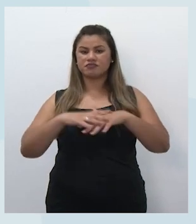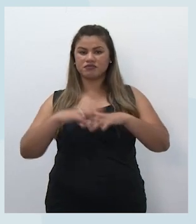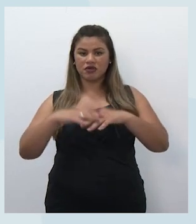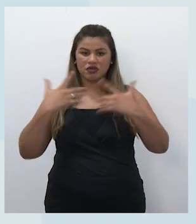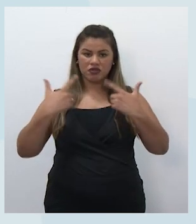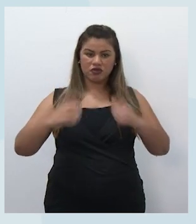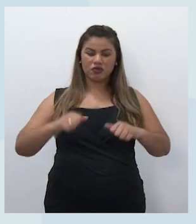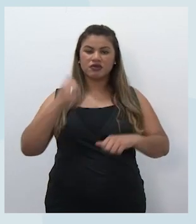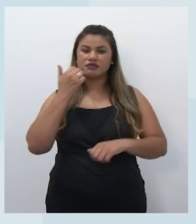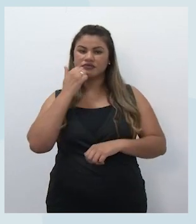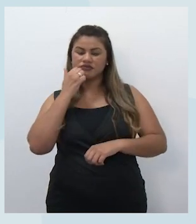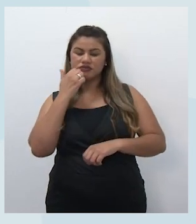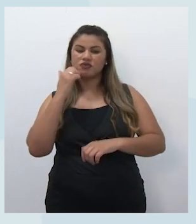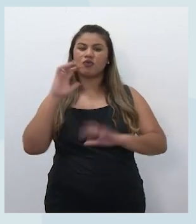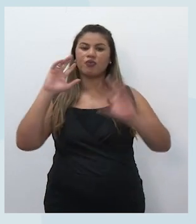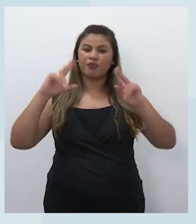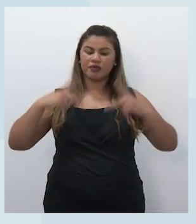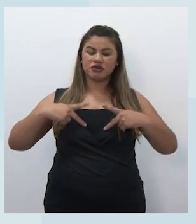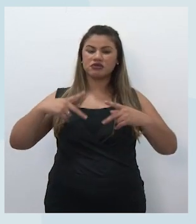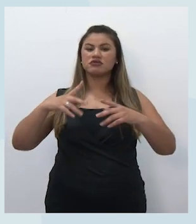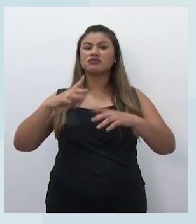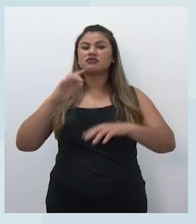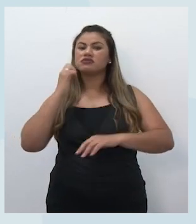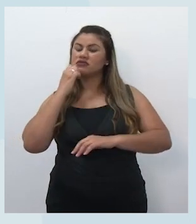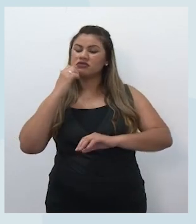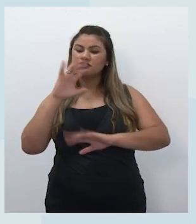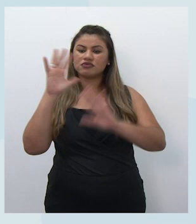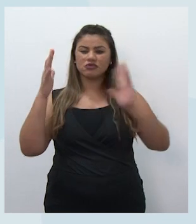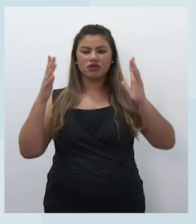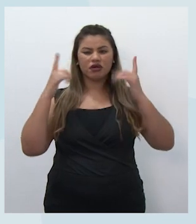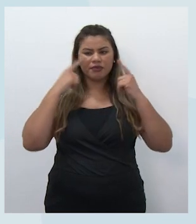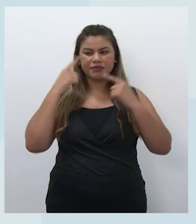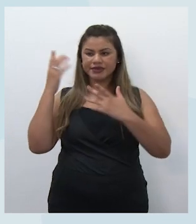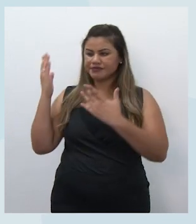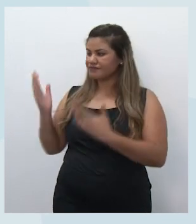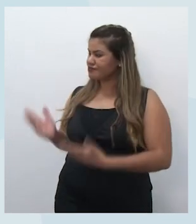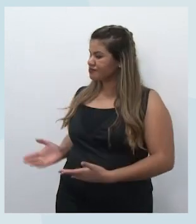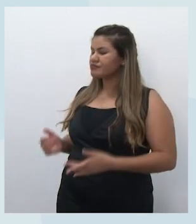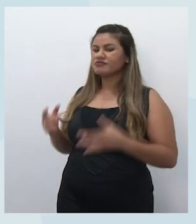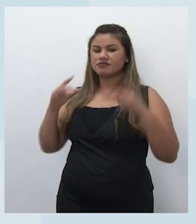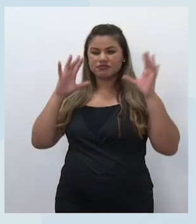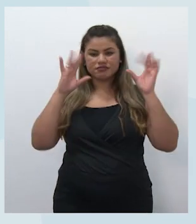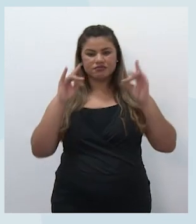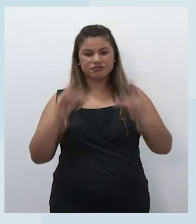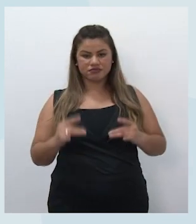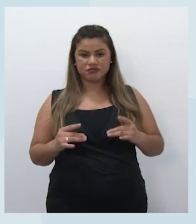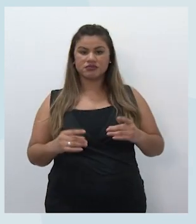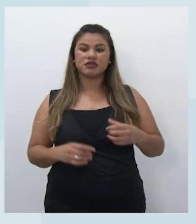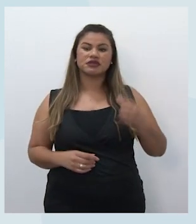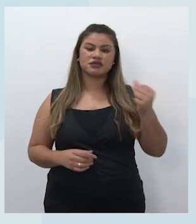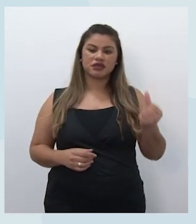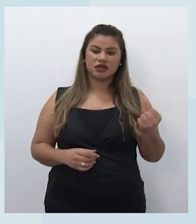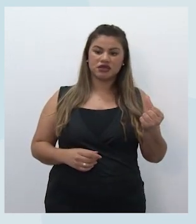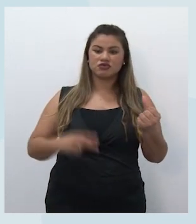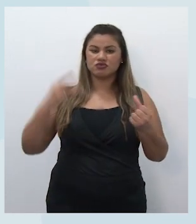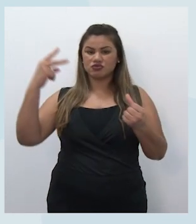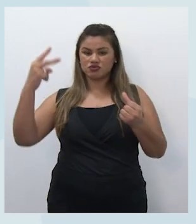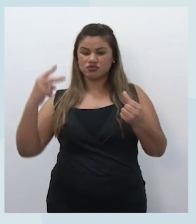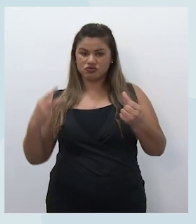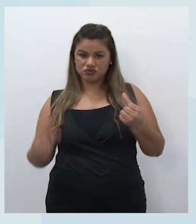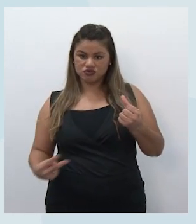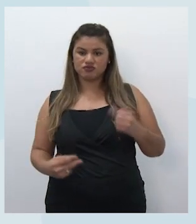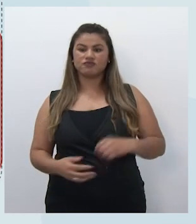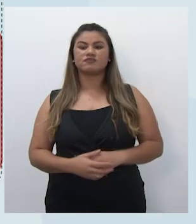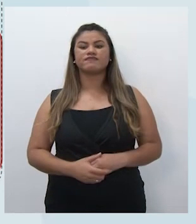humanas, linguagens e ciências da natureza, como descreve aí, né? São seis integrados, dois a dois. O próximo slide,